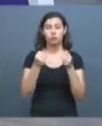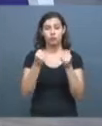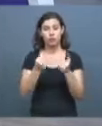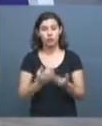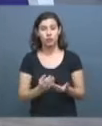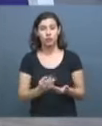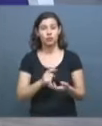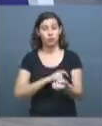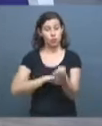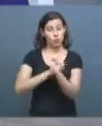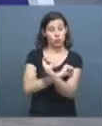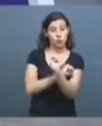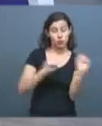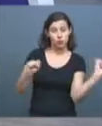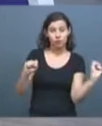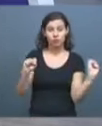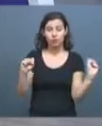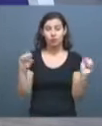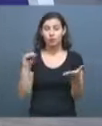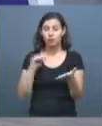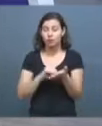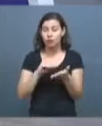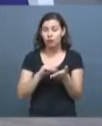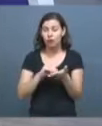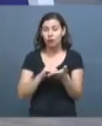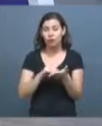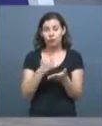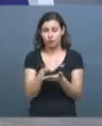pessoa estressada, doutor? Isso é uma...